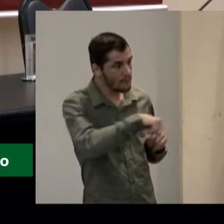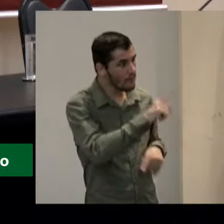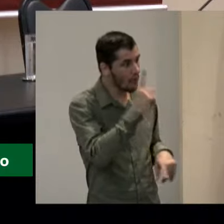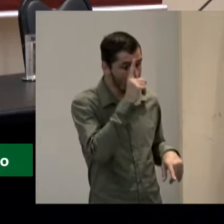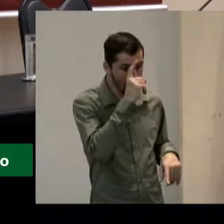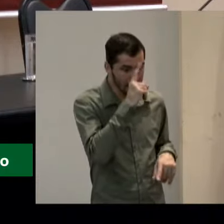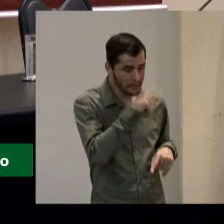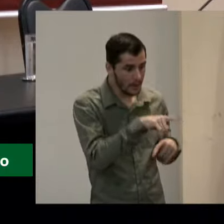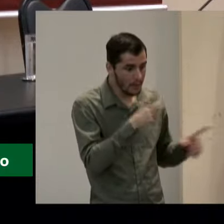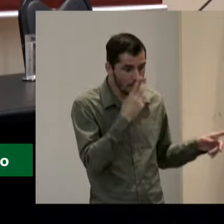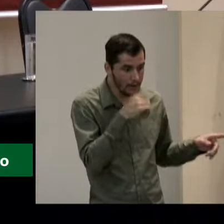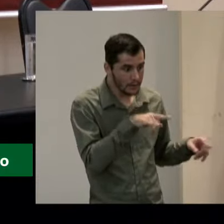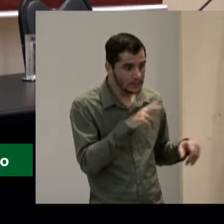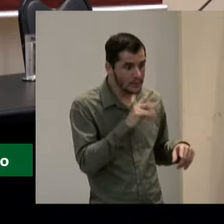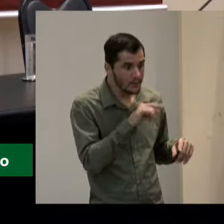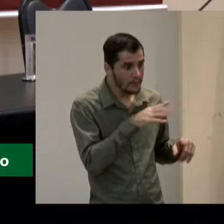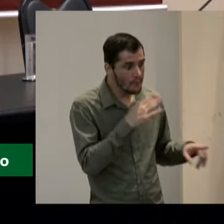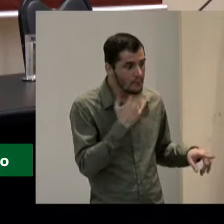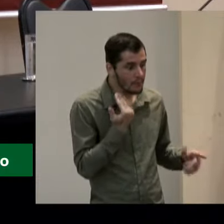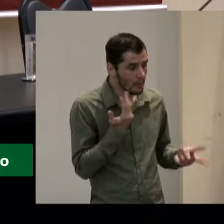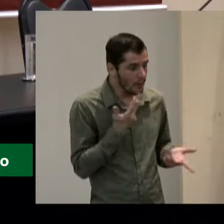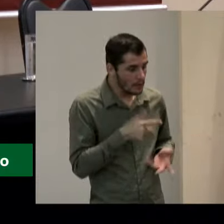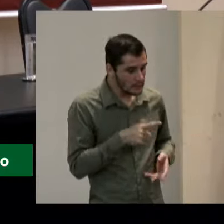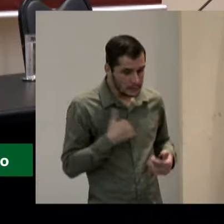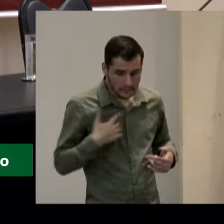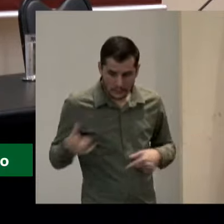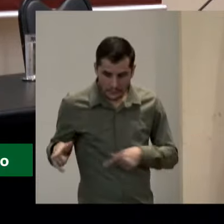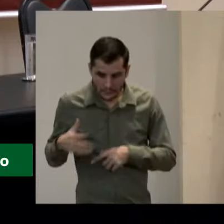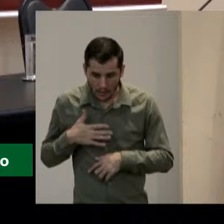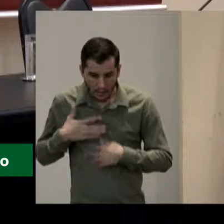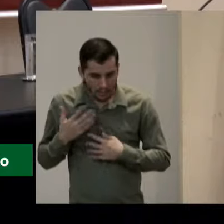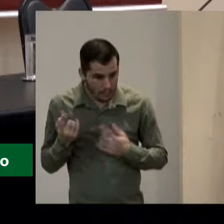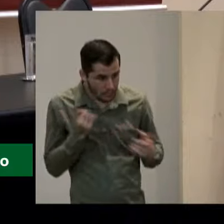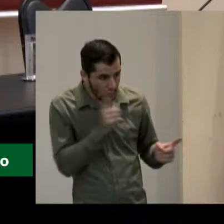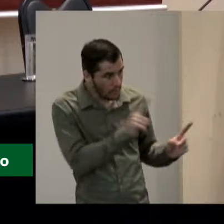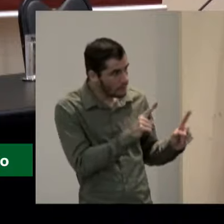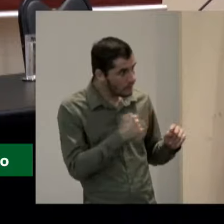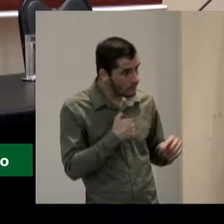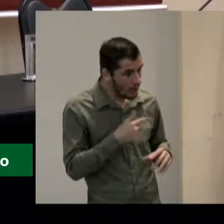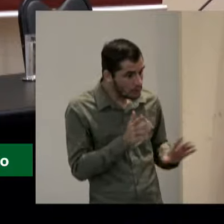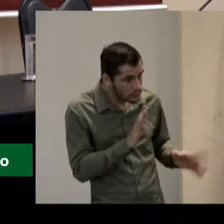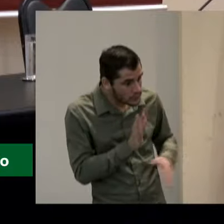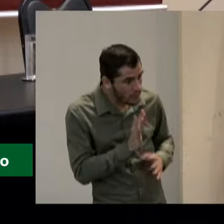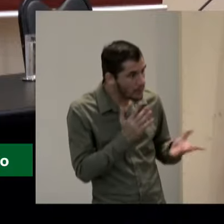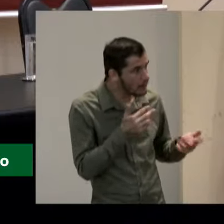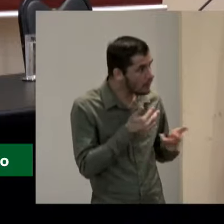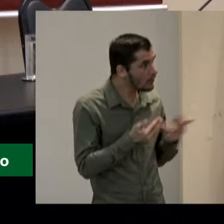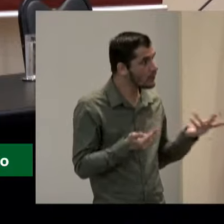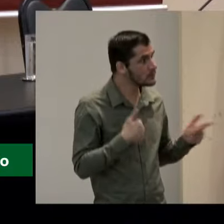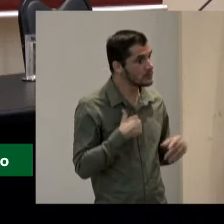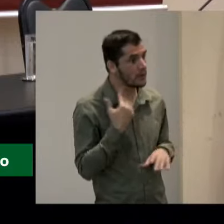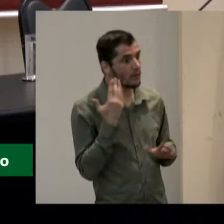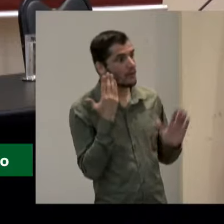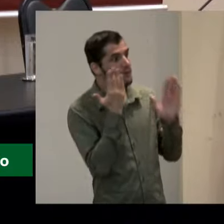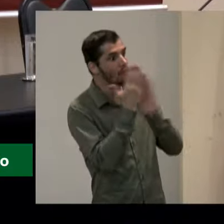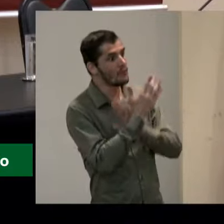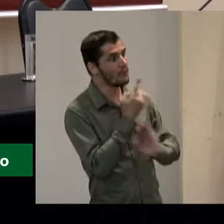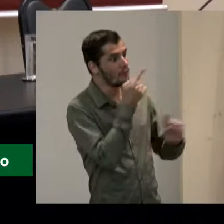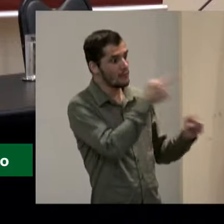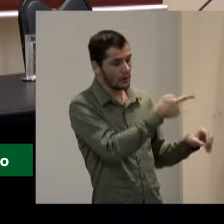vai morrer. E como você, que você gosta dela, você não quer vir despedir dela? Eu: claro que eu quero. E eu corri para a cidade ver Dona